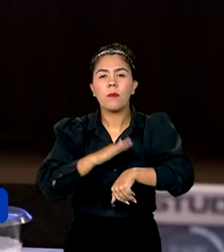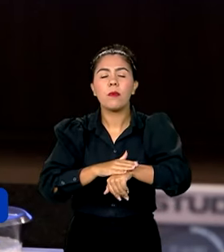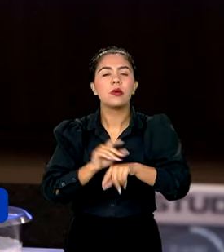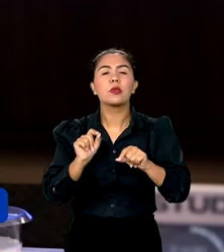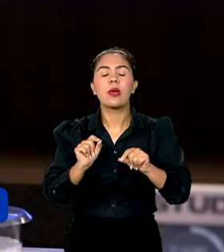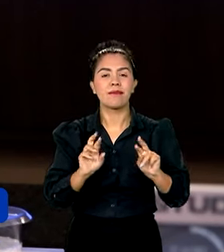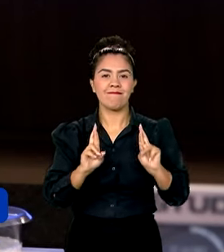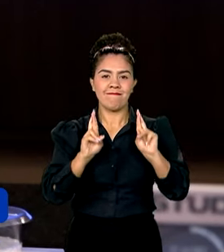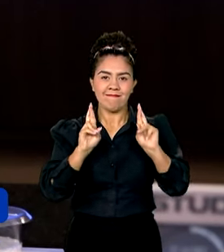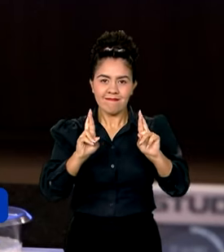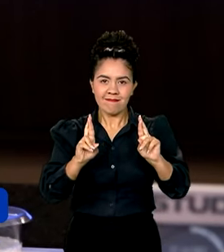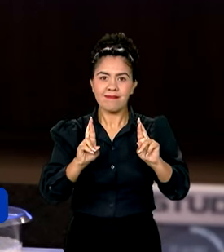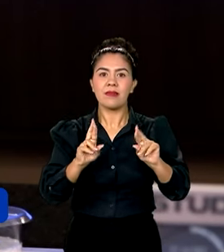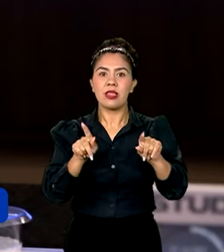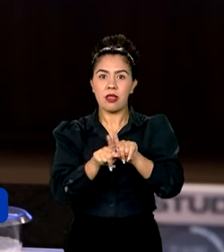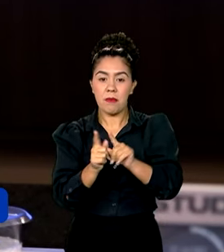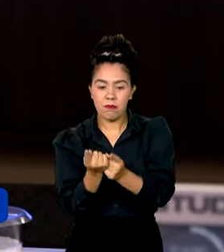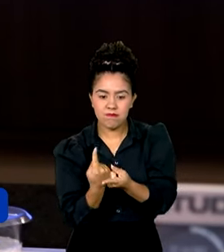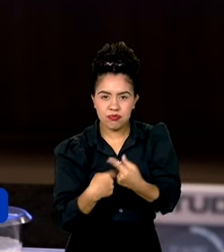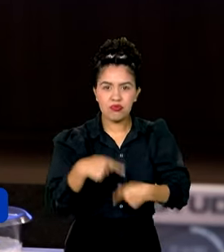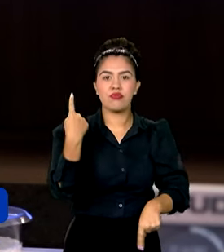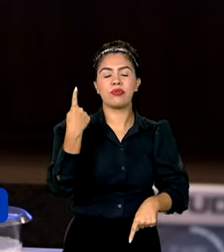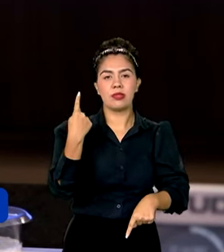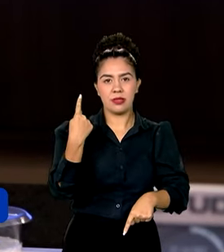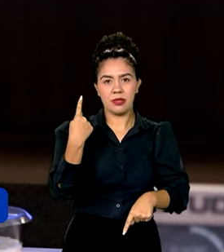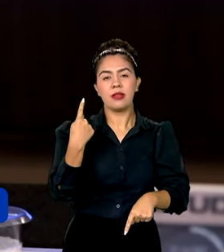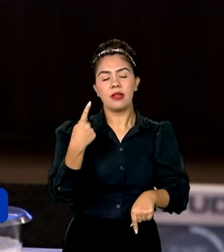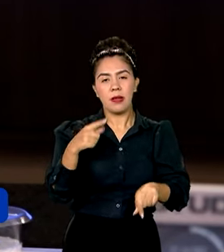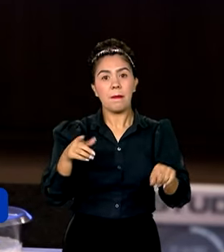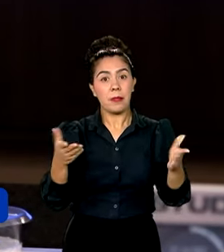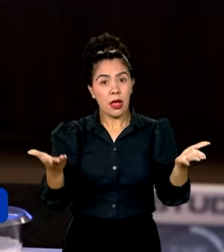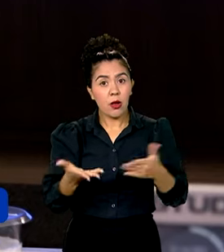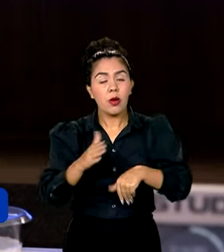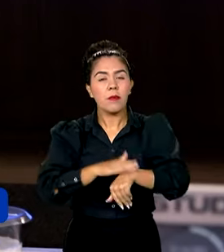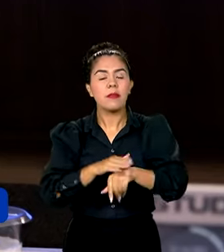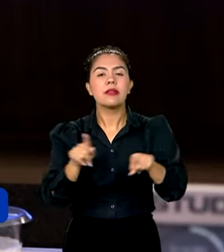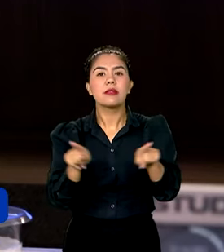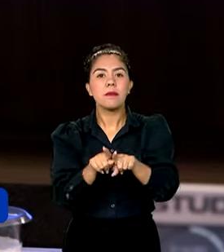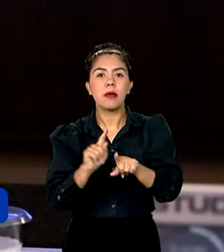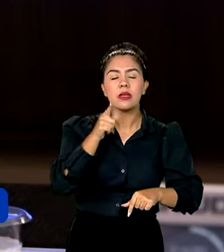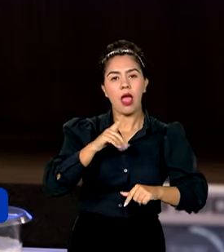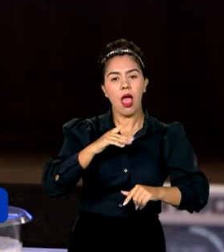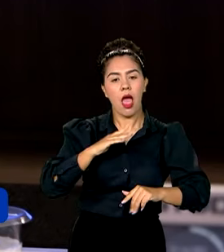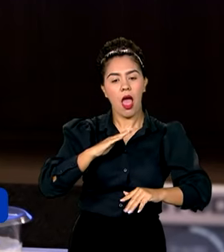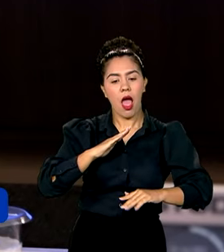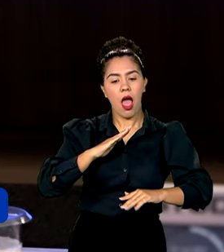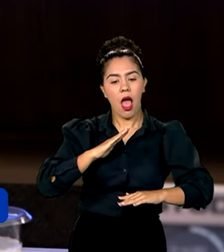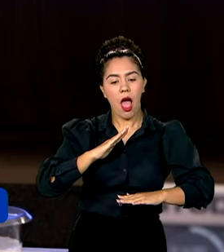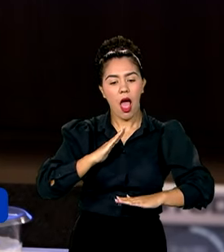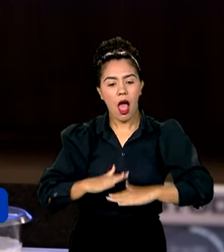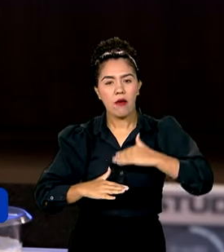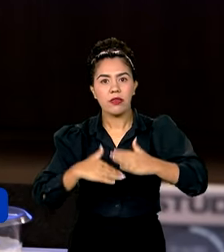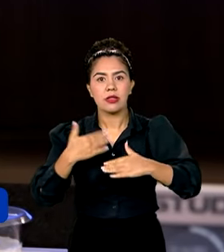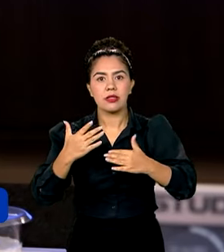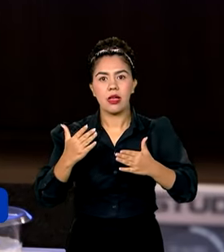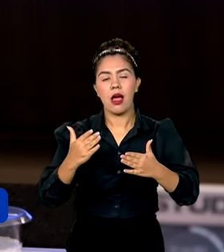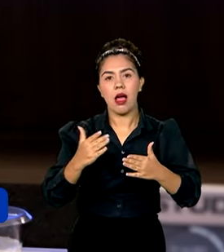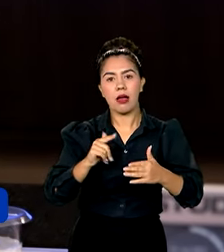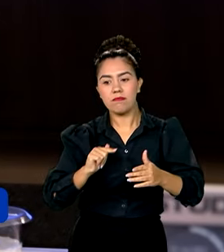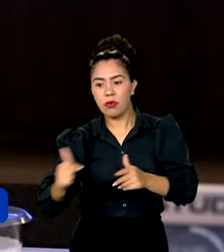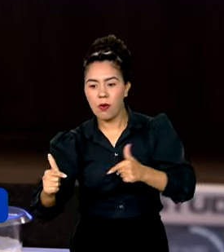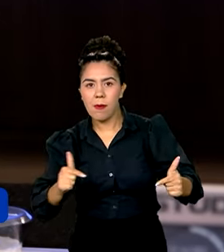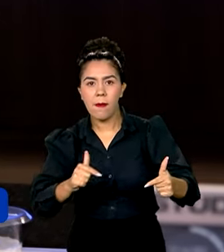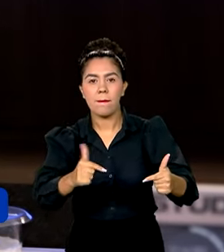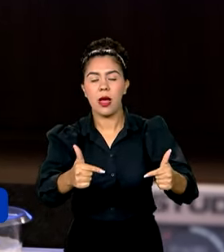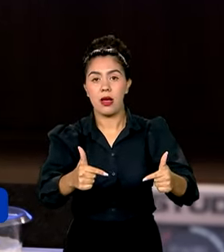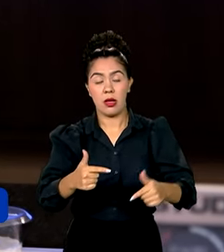reconstrução e mais do que isso eu acho que é um momento também de podermos avançar em algumas o Ministério